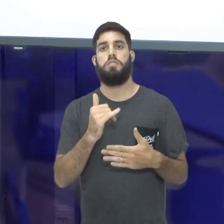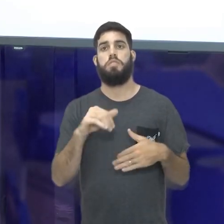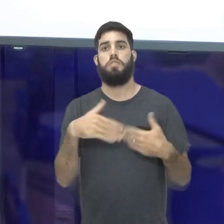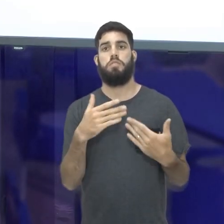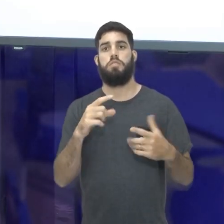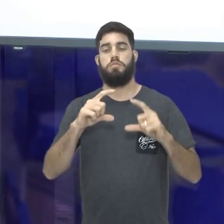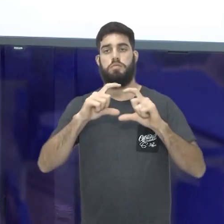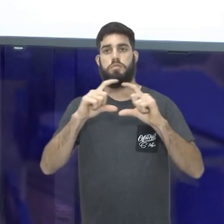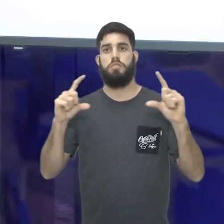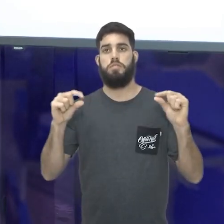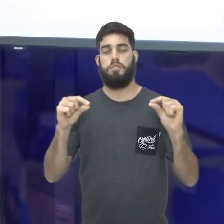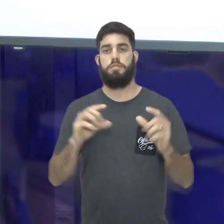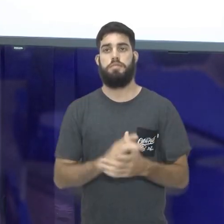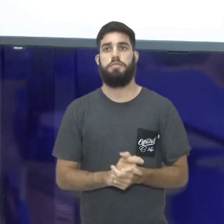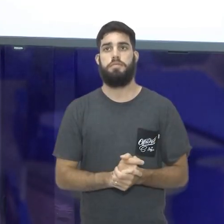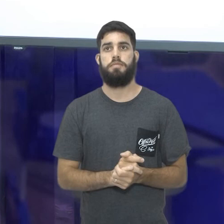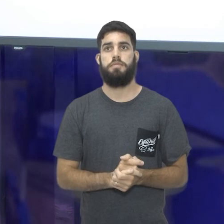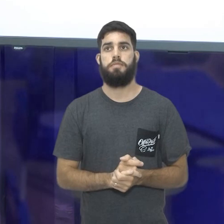desse retângulo?